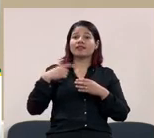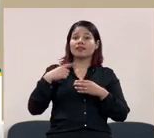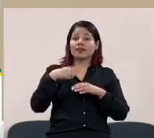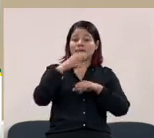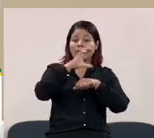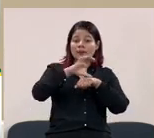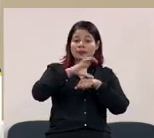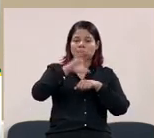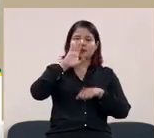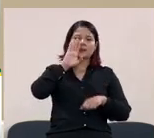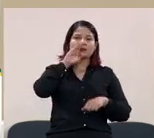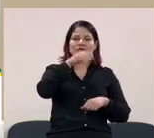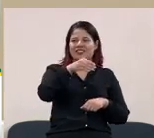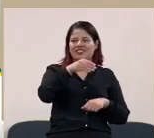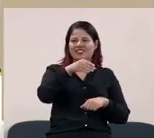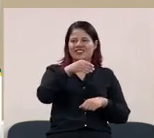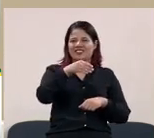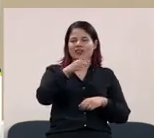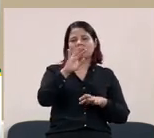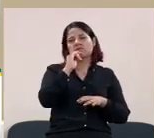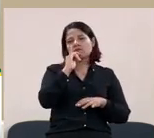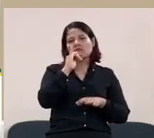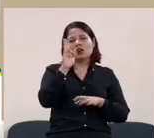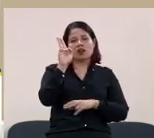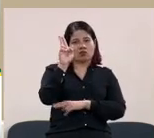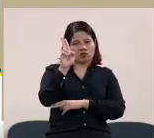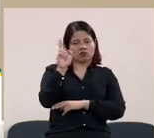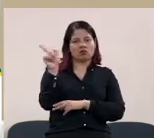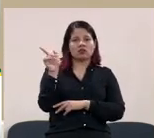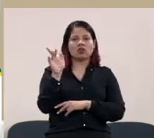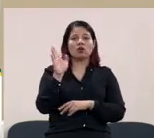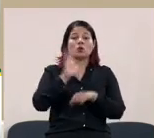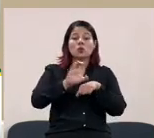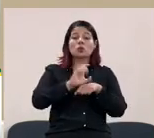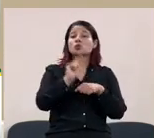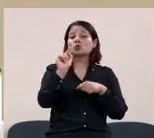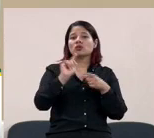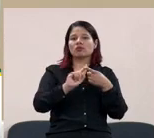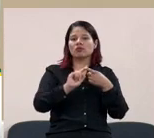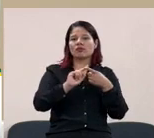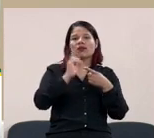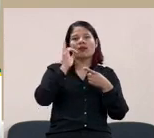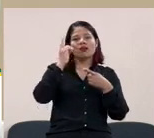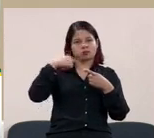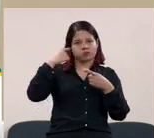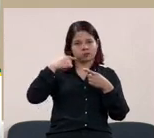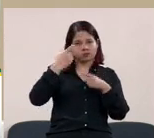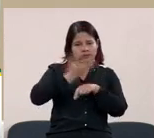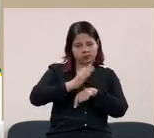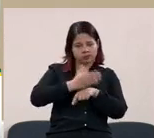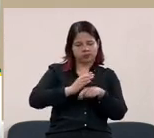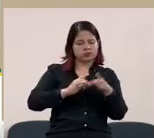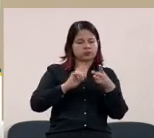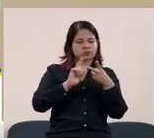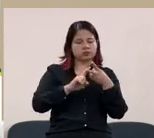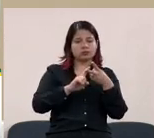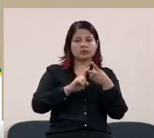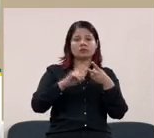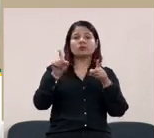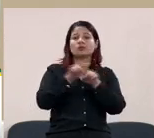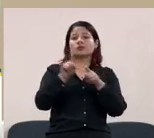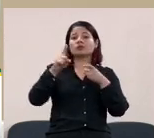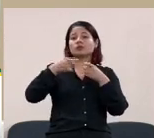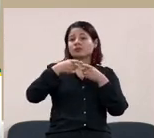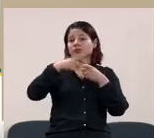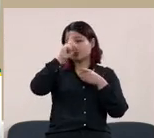principal referência. Unifap, por exemplo, hoje, as principais referências são Direito e Medicina. O mesmo ocorre com as privadas.